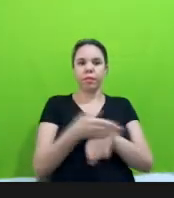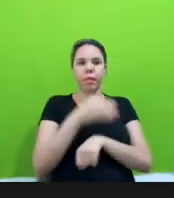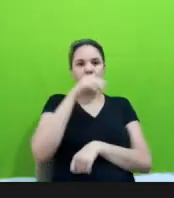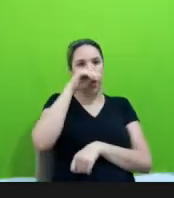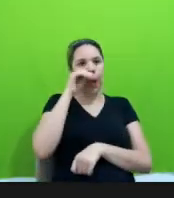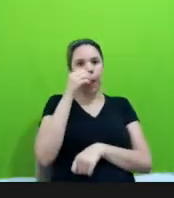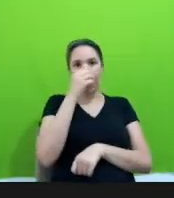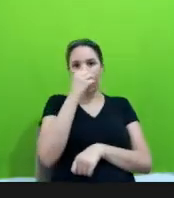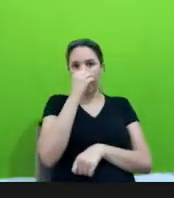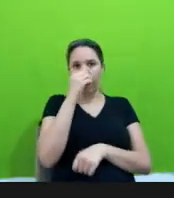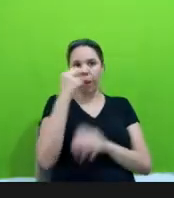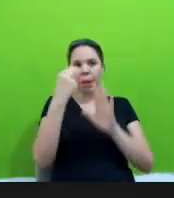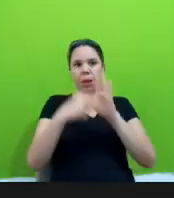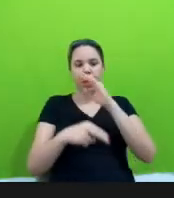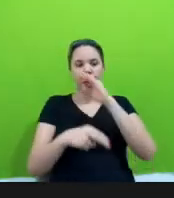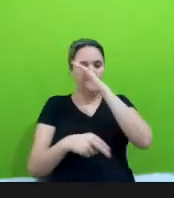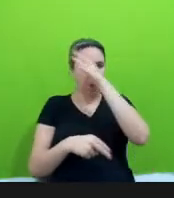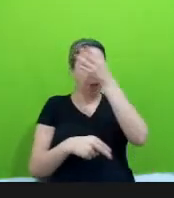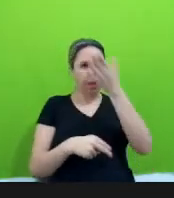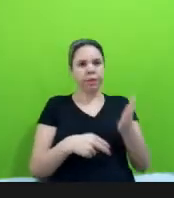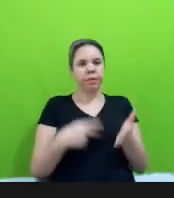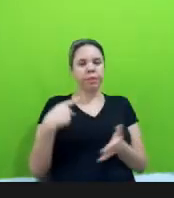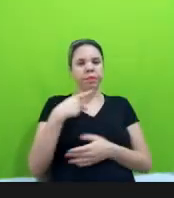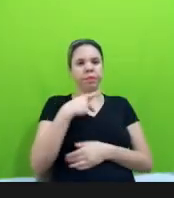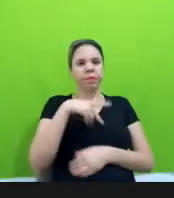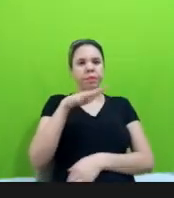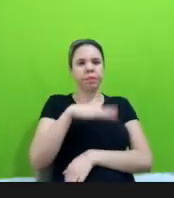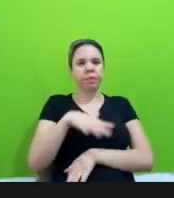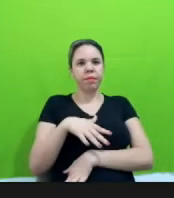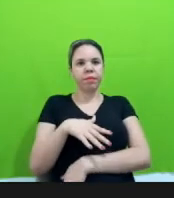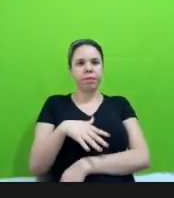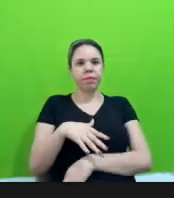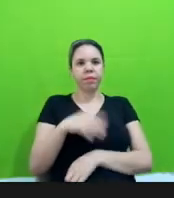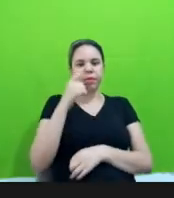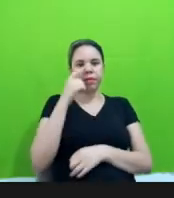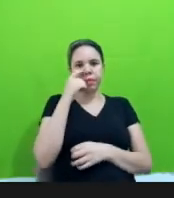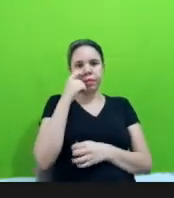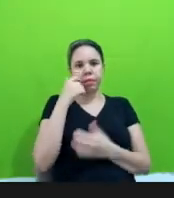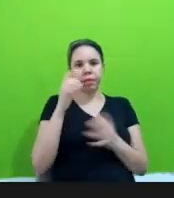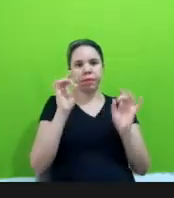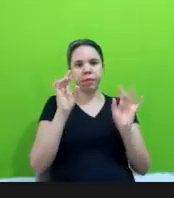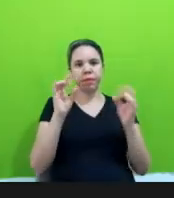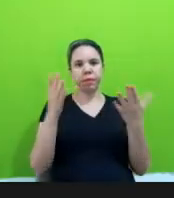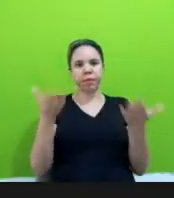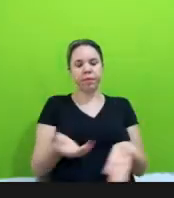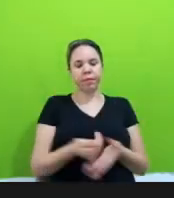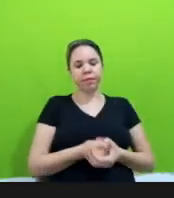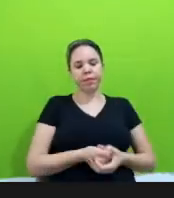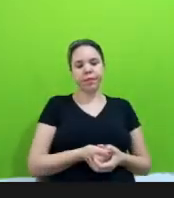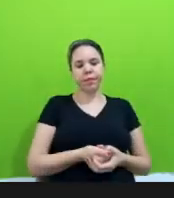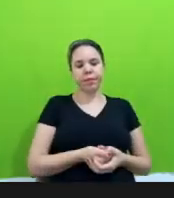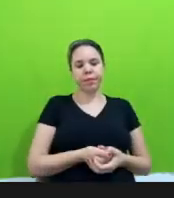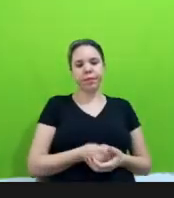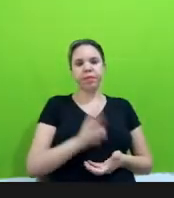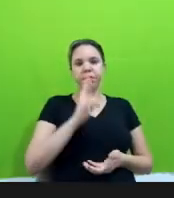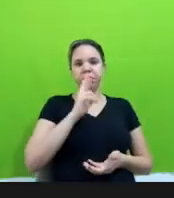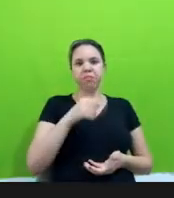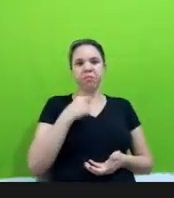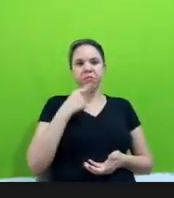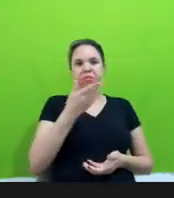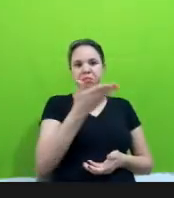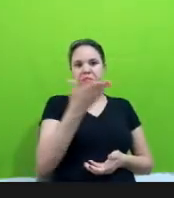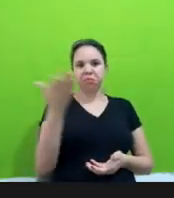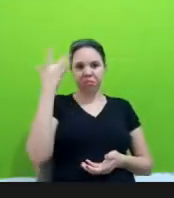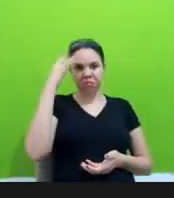de nomear um desses pastores, né? O pastor Arilton Moura, especialmente. Espero ter respondido a pergunta, não sei se